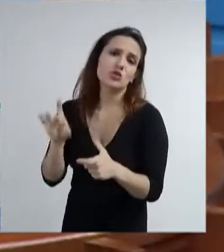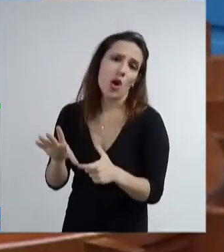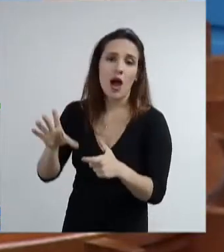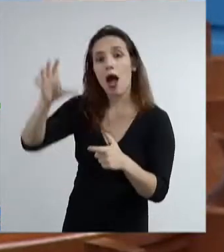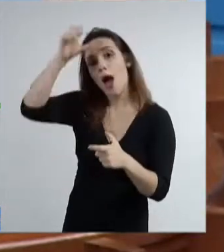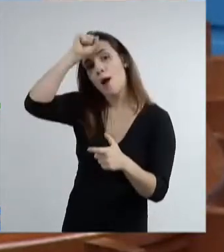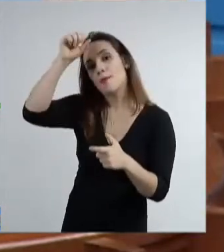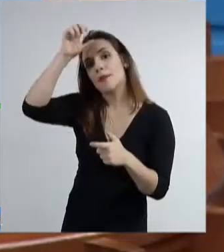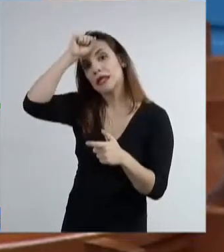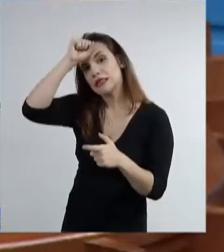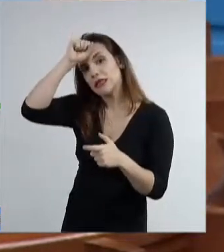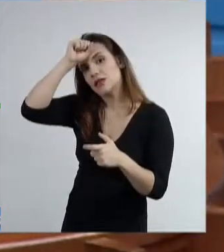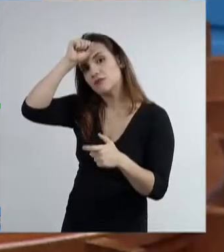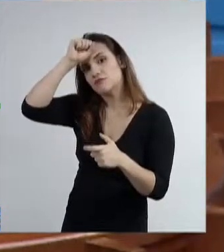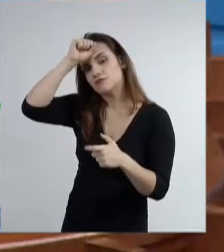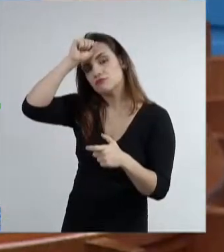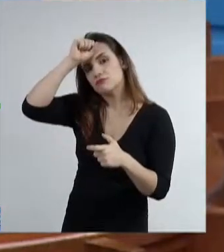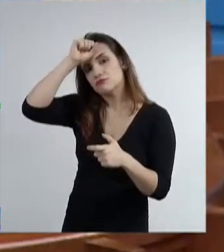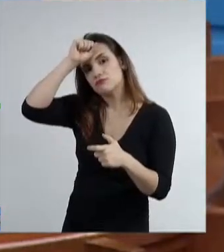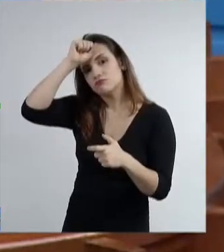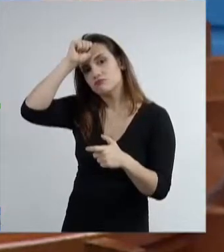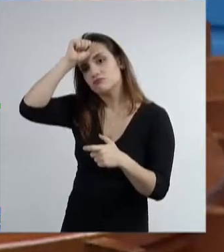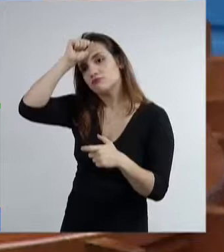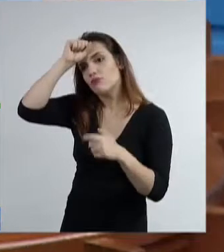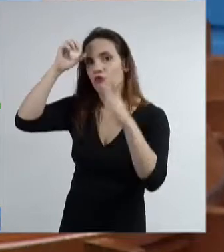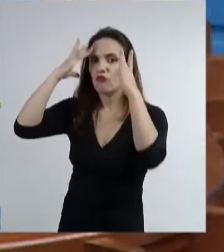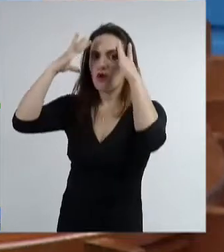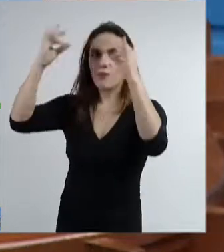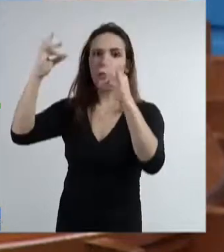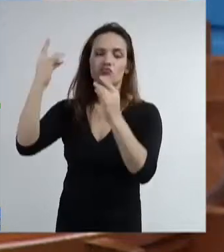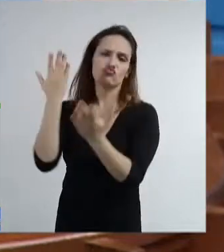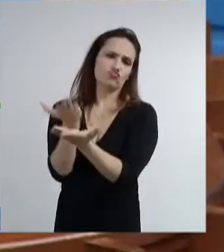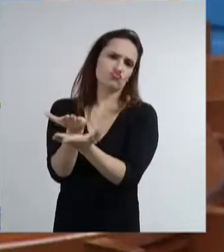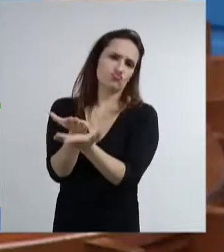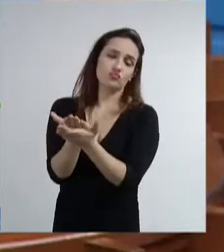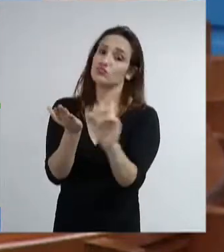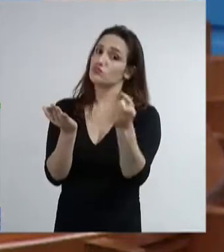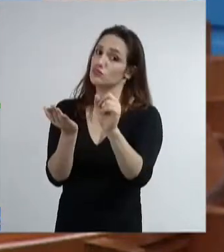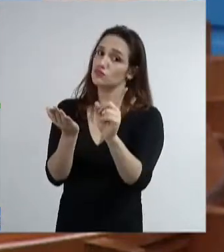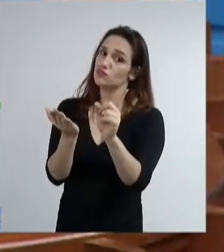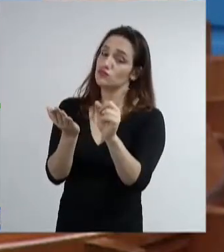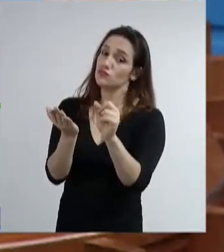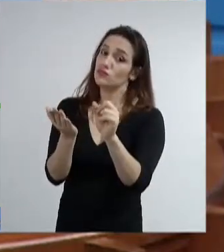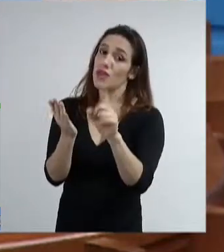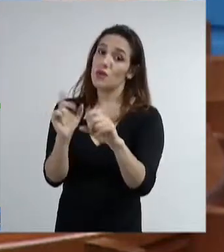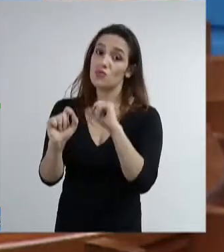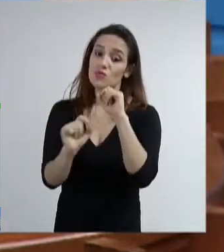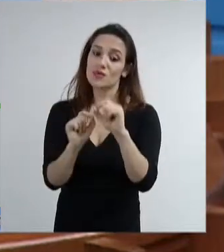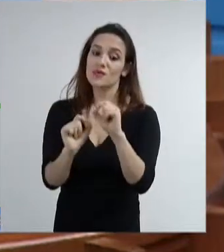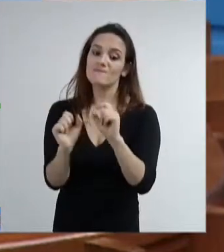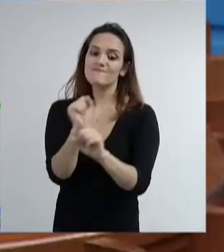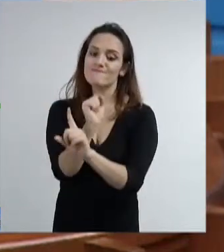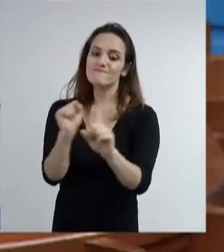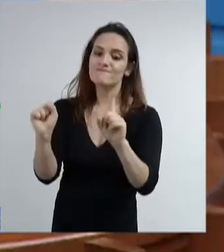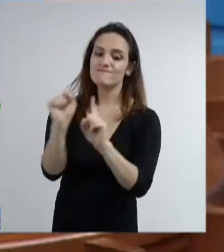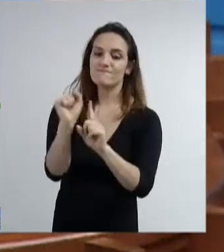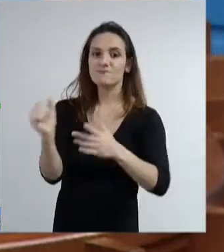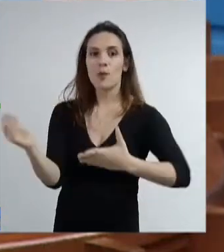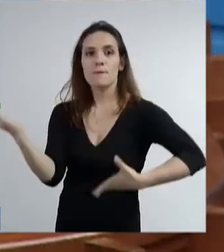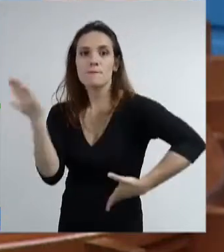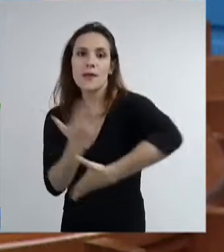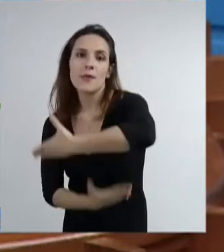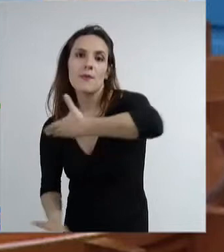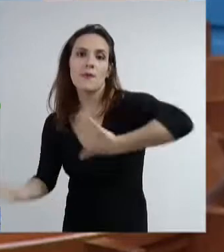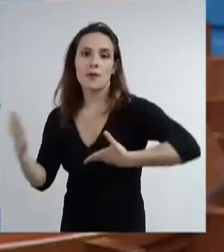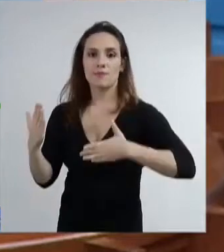de aprendizado da educação formal. A escola também é um lugar de sociabilização, onde ali